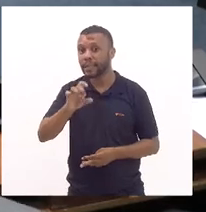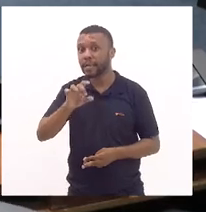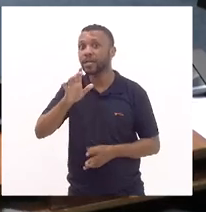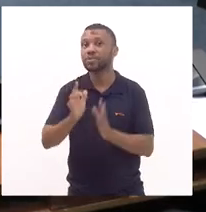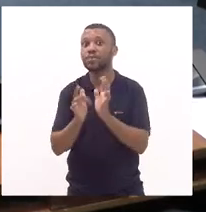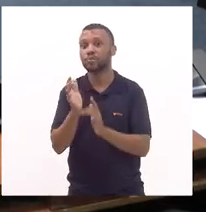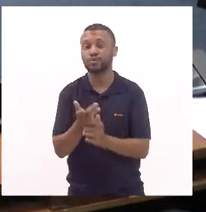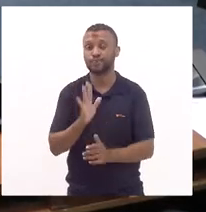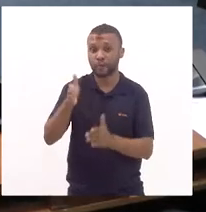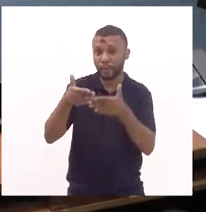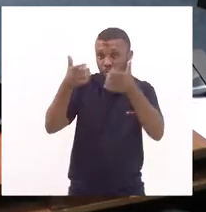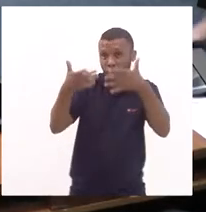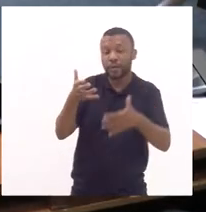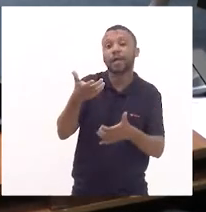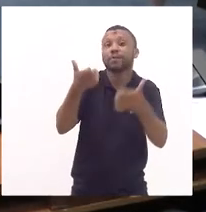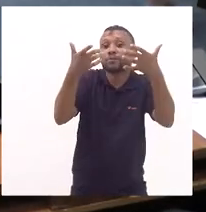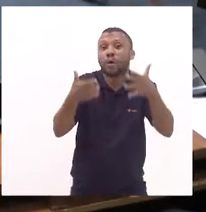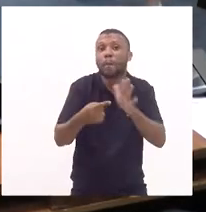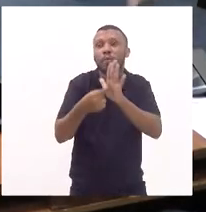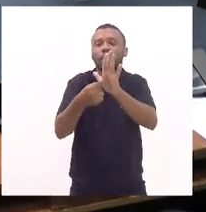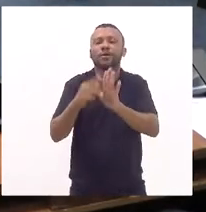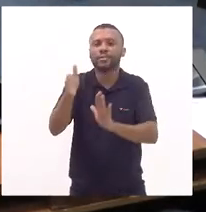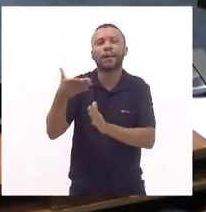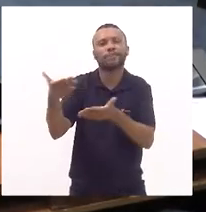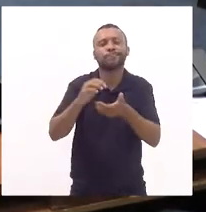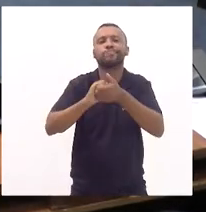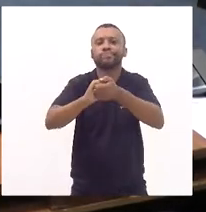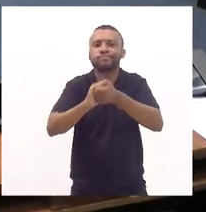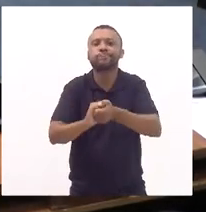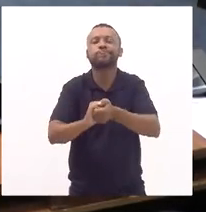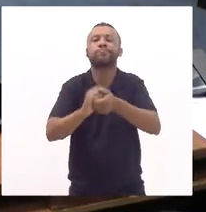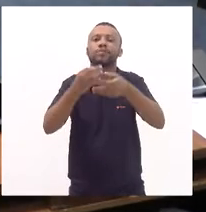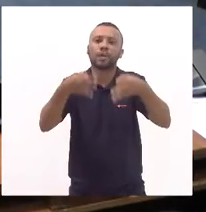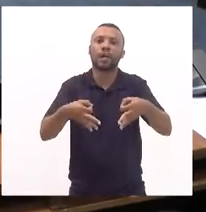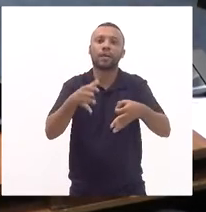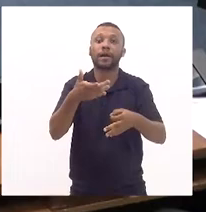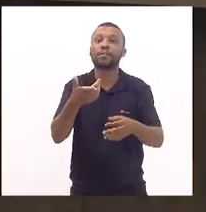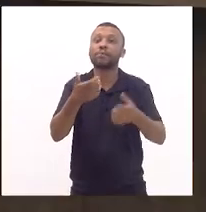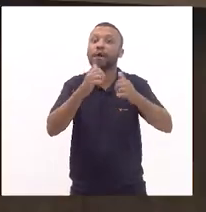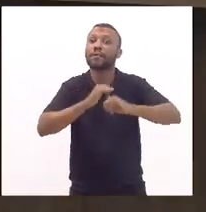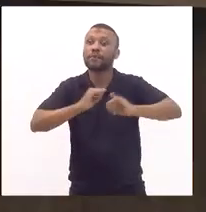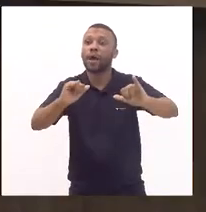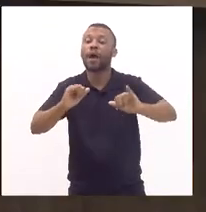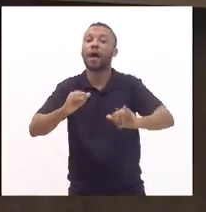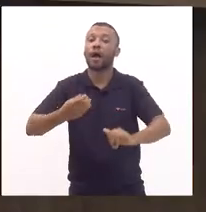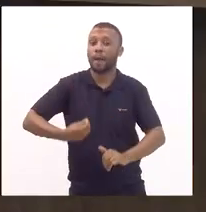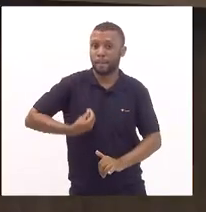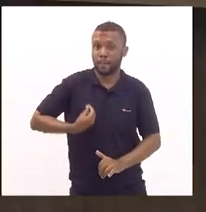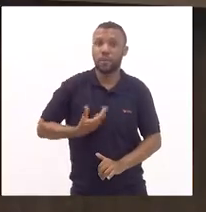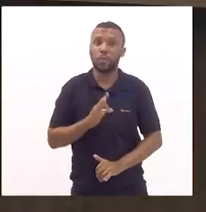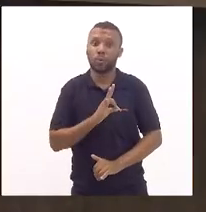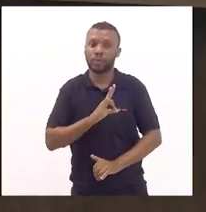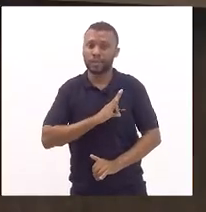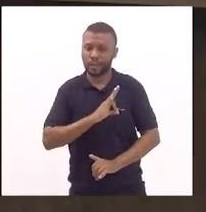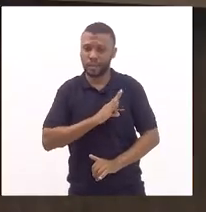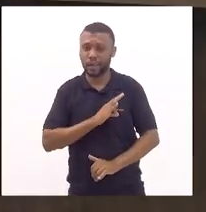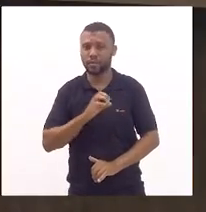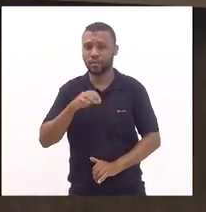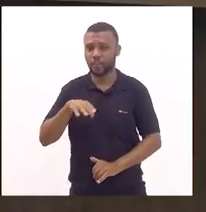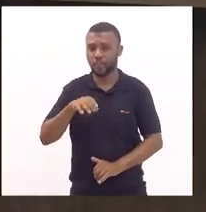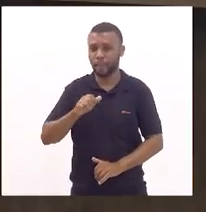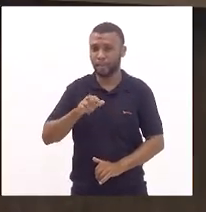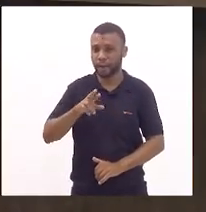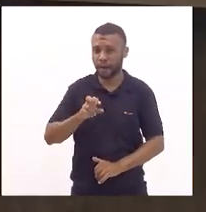ordem, quero destacar, Vossa Excelência já o chamou, já cumprimentou, mas destacar a presença do delegado de Polícia Civil, Marcos